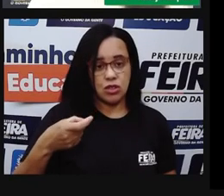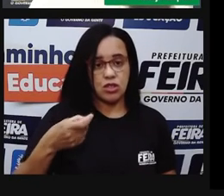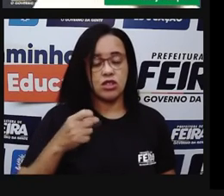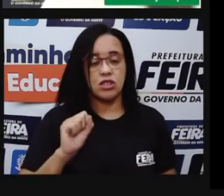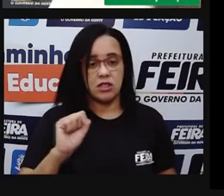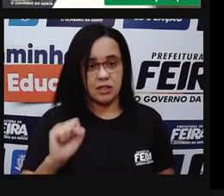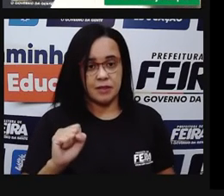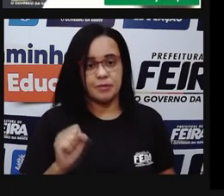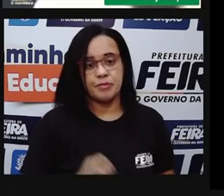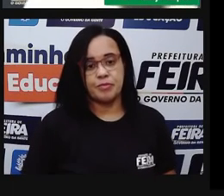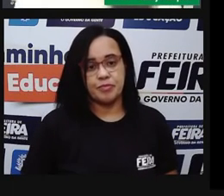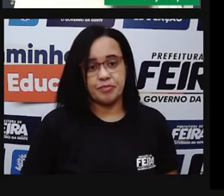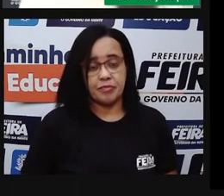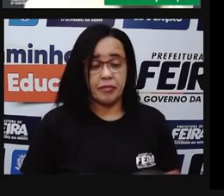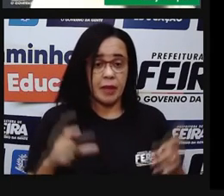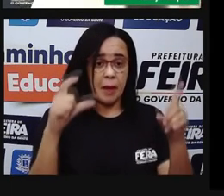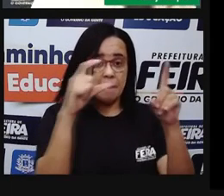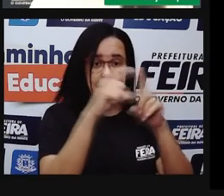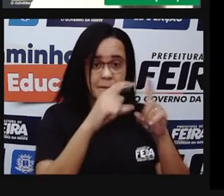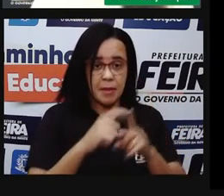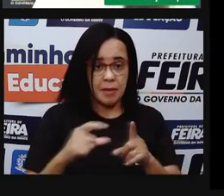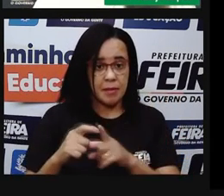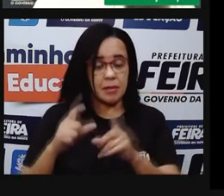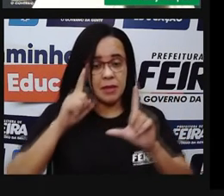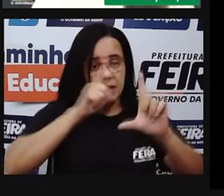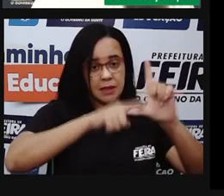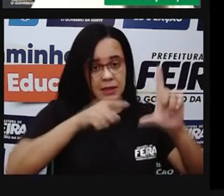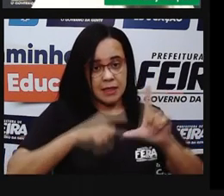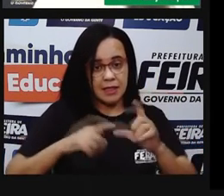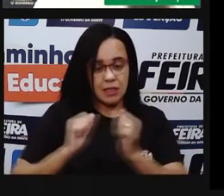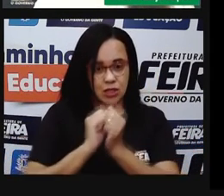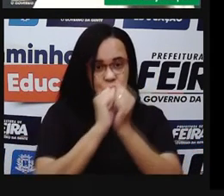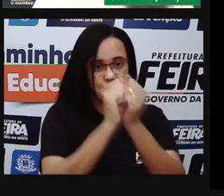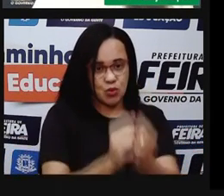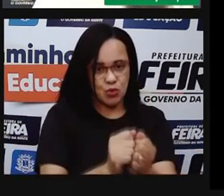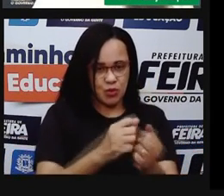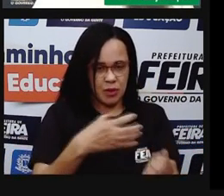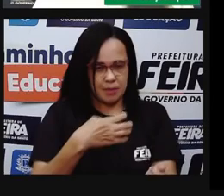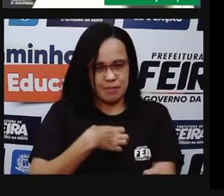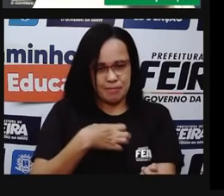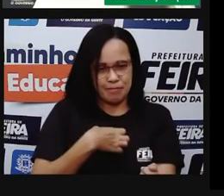palavras, são letras que juntas formam um único som.